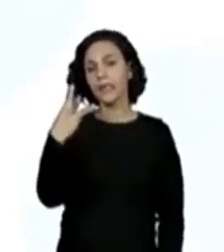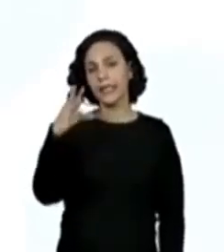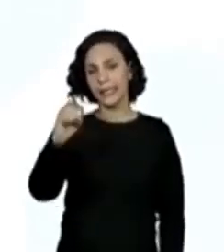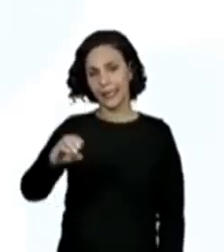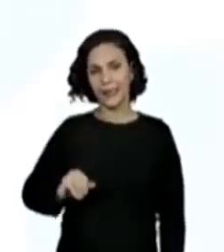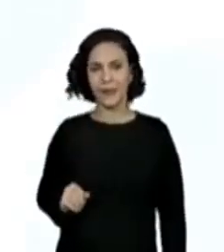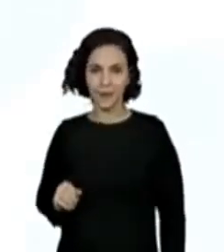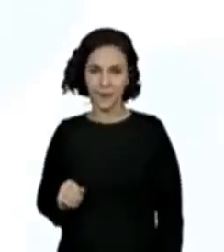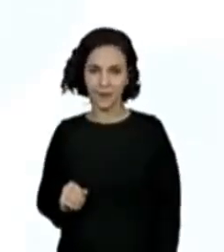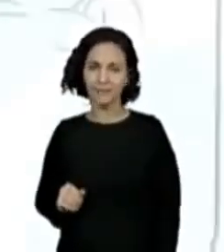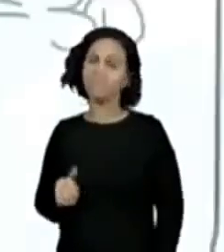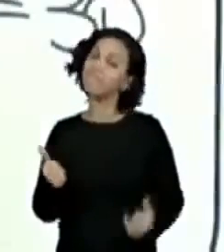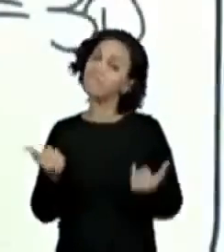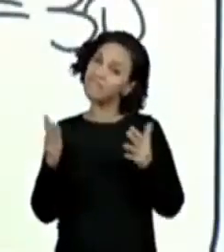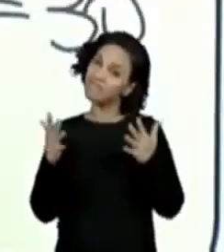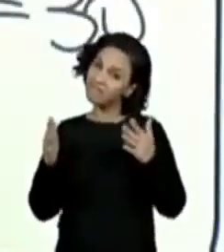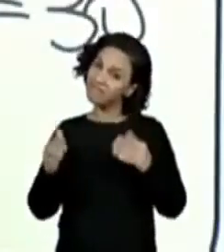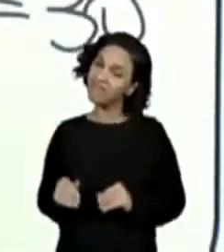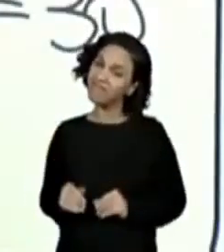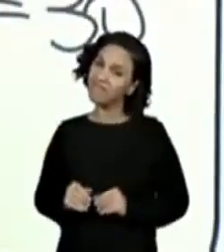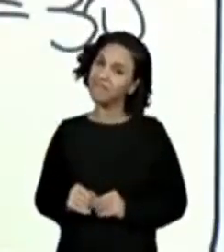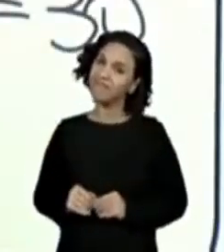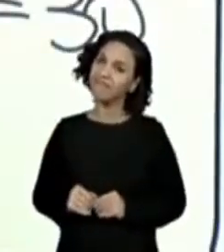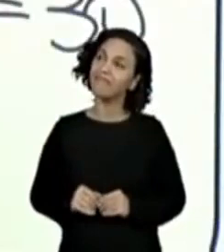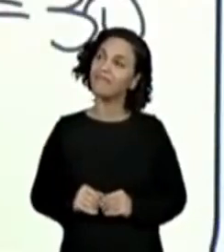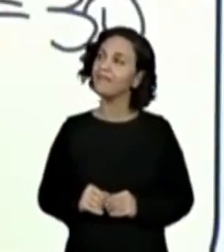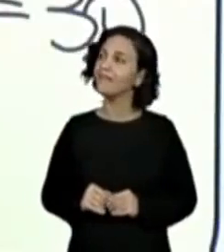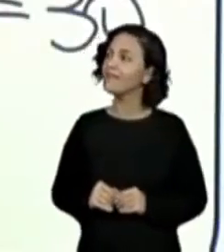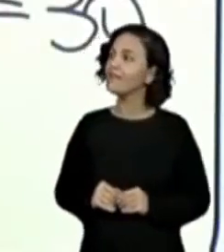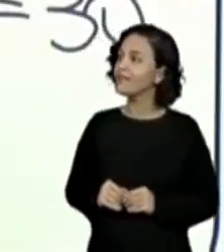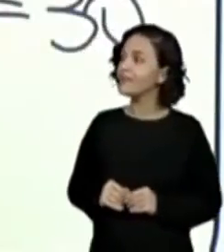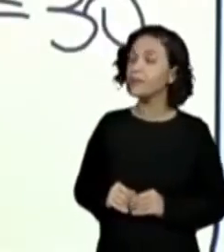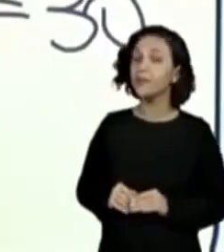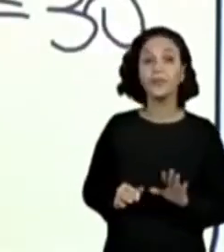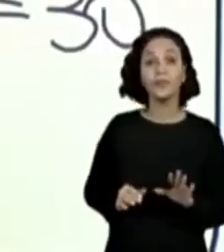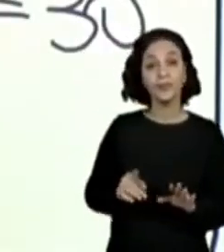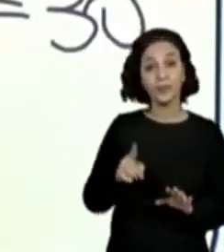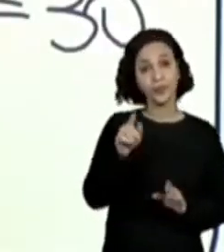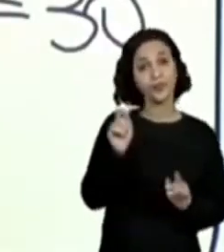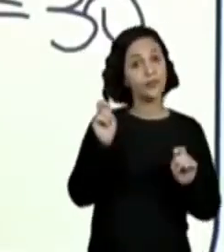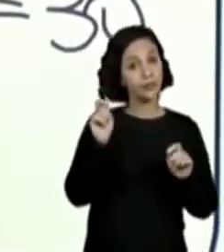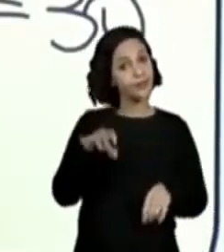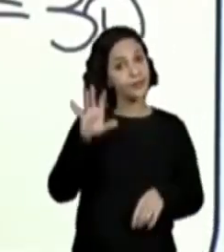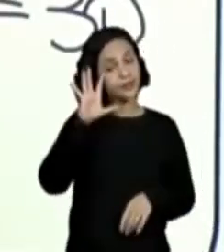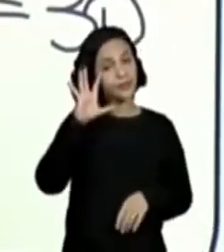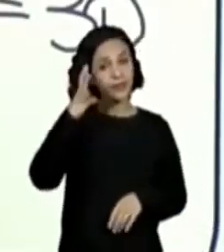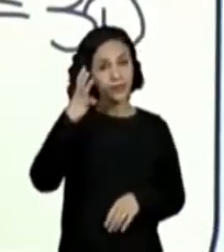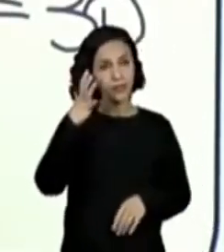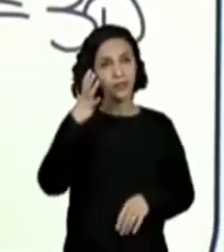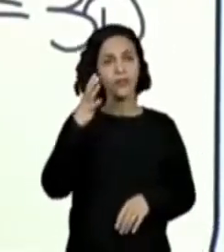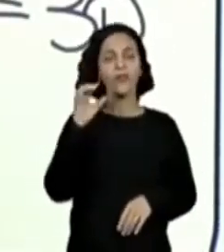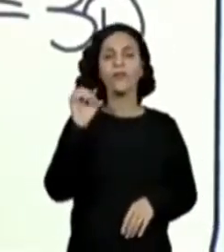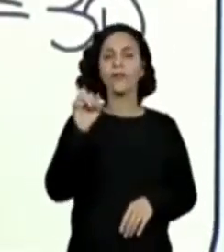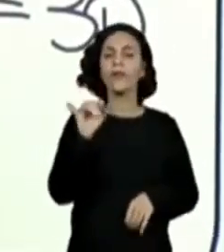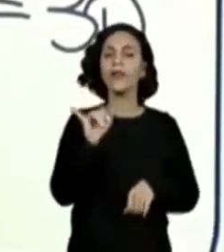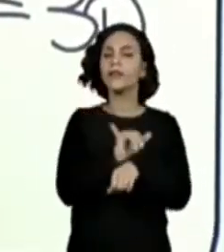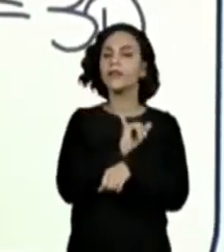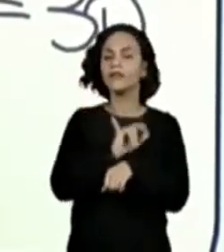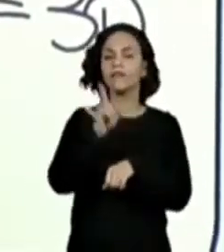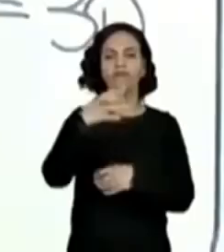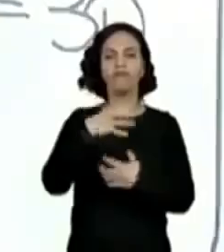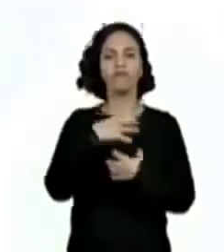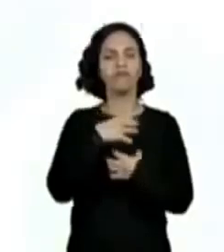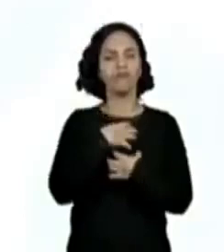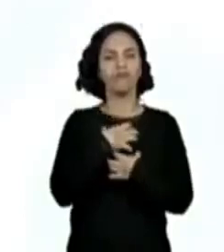maçãs. Muito bem. Vocês podem resolver esse problema com a estratégia que